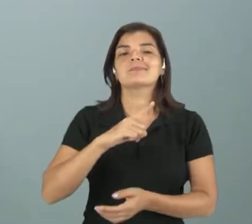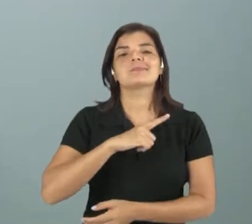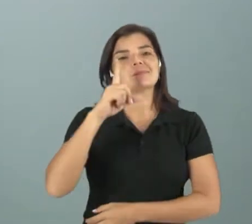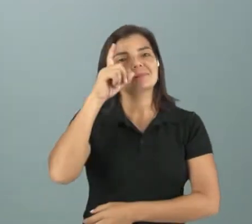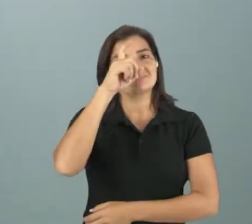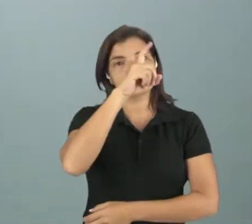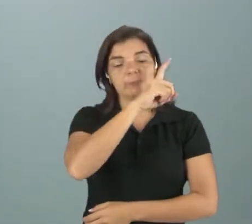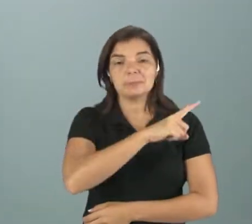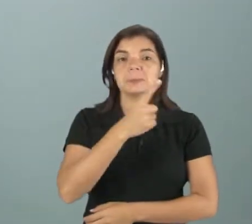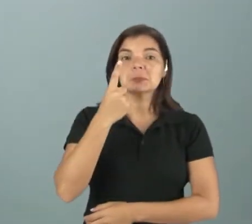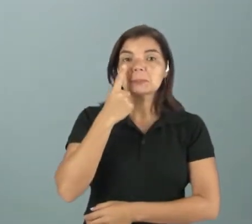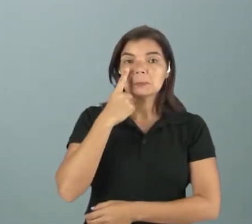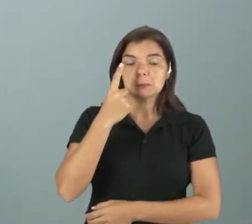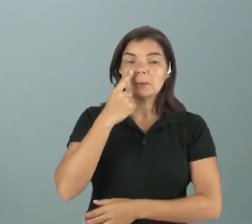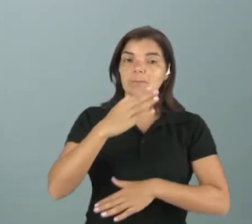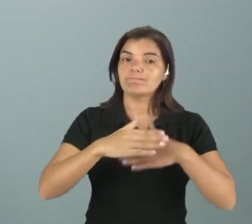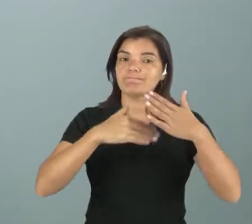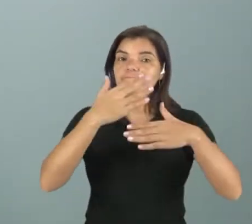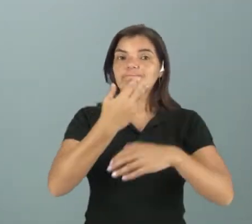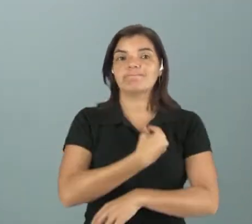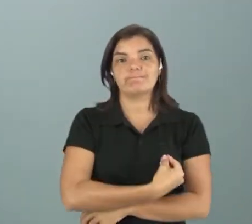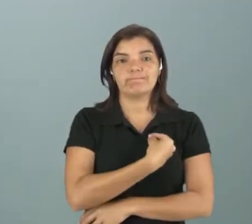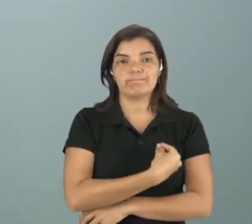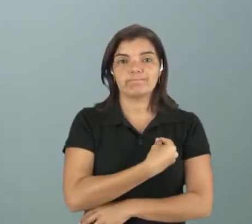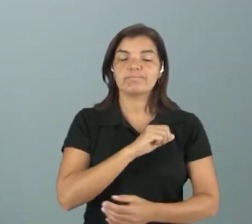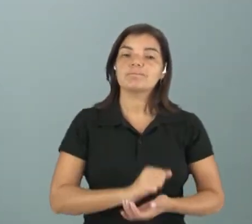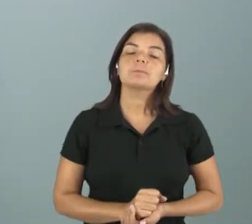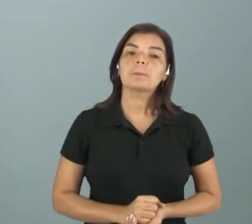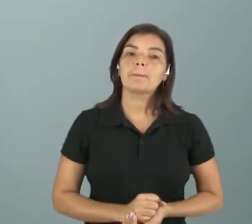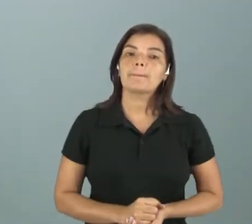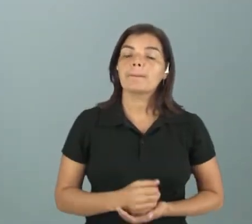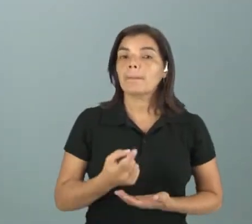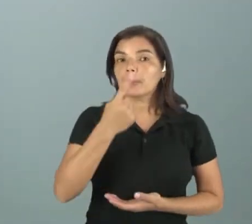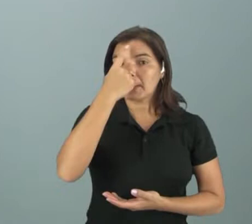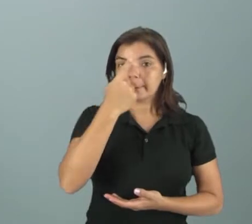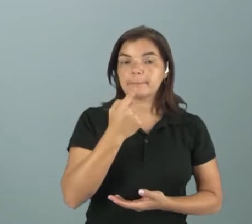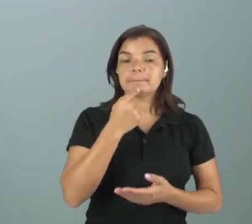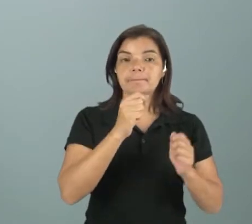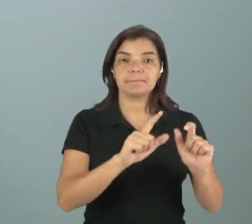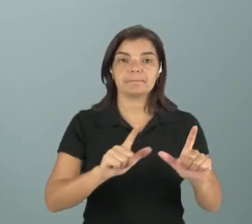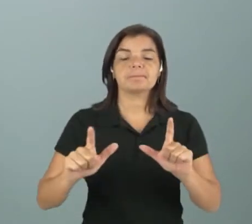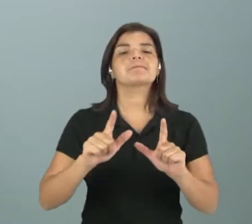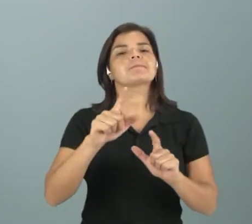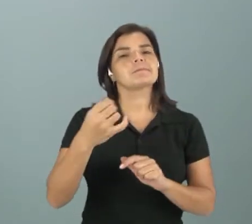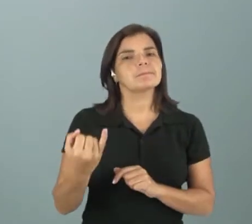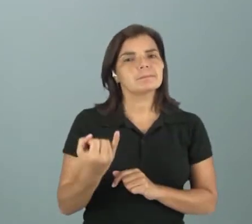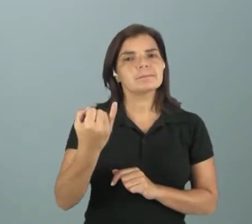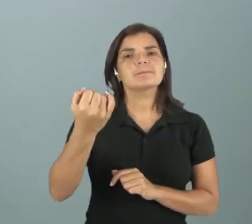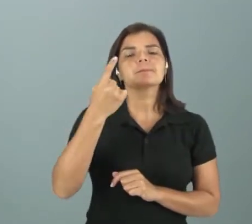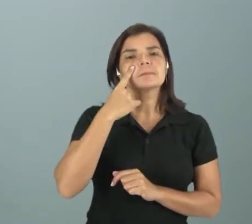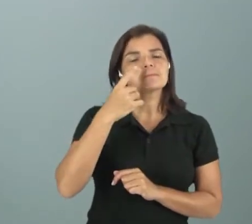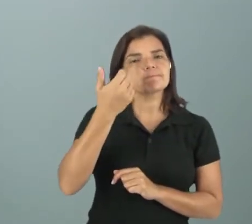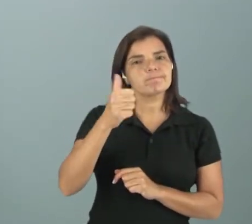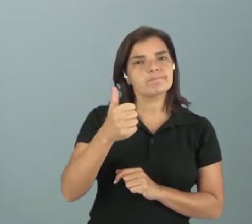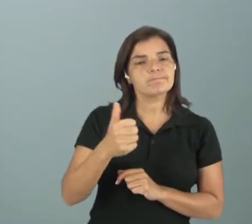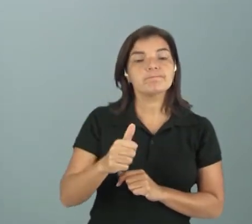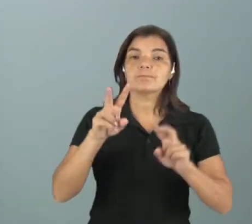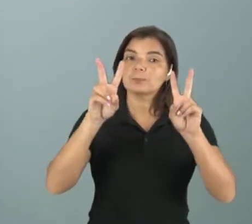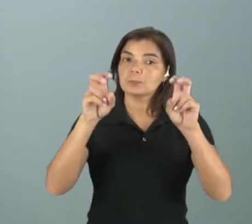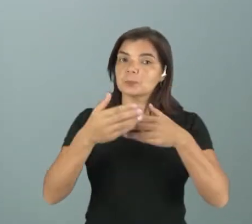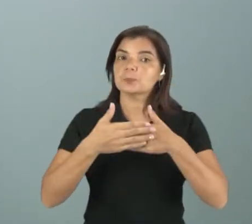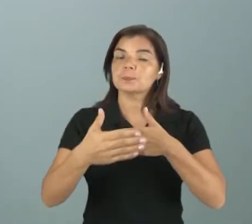de buscar o meio para crescer na vida. Então essa figura do cartunista é muito interessante para a gente analisar o assunto que a gente vai ver